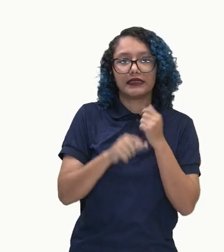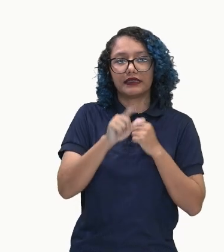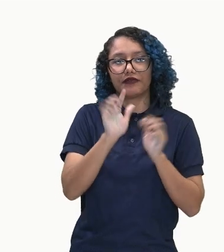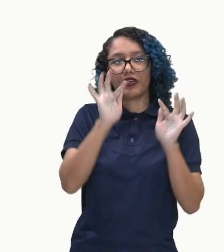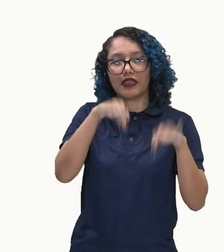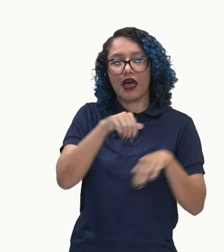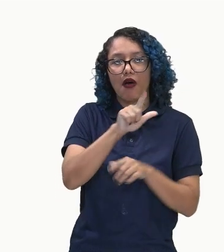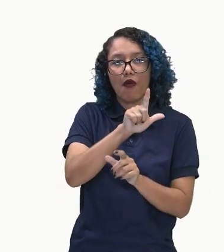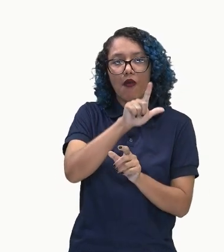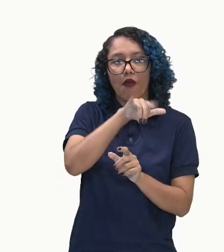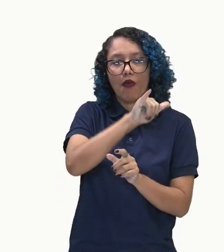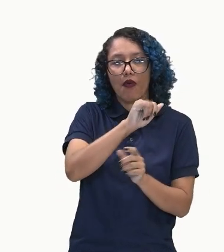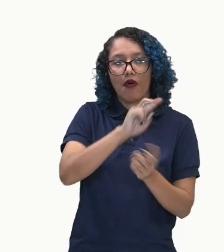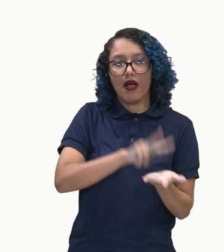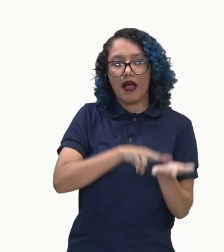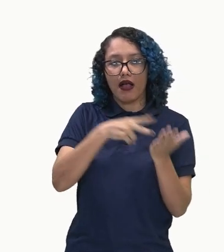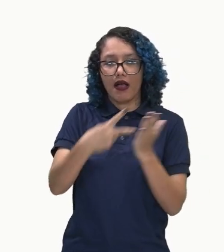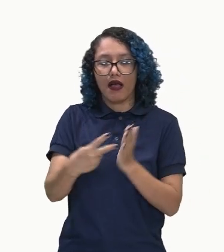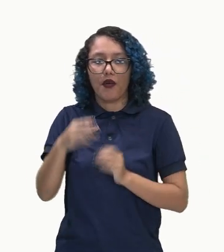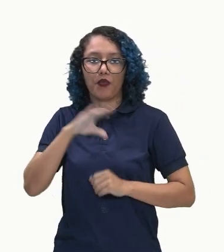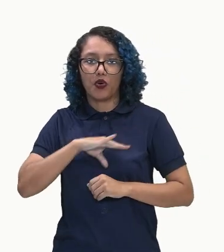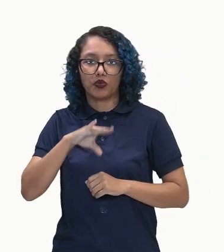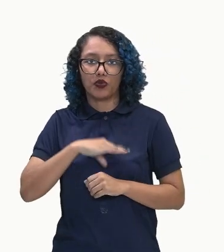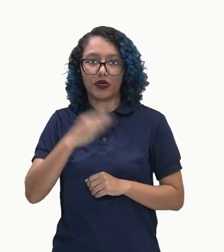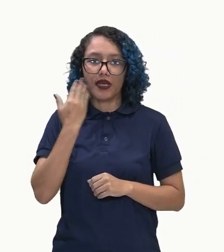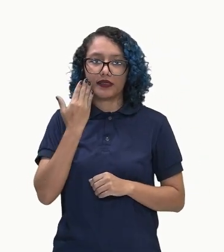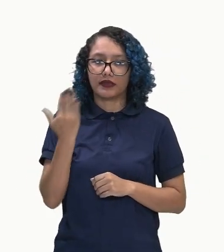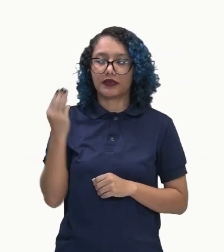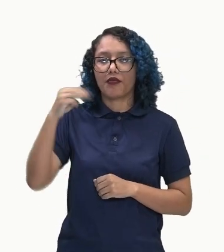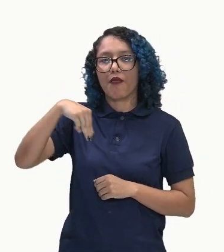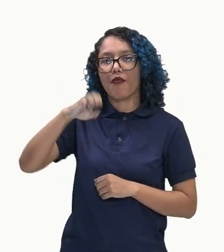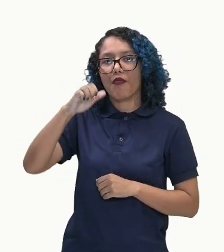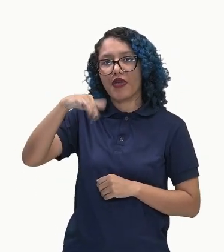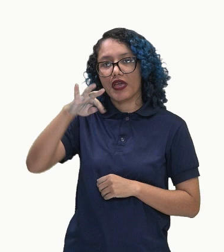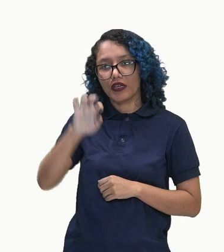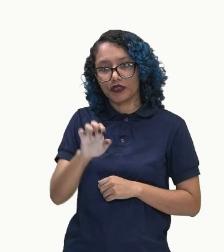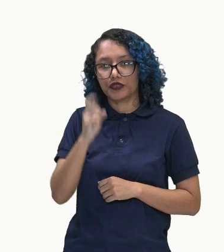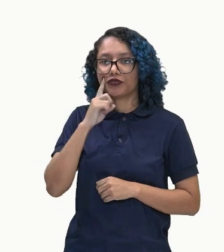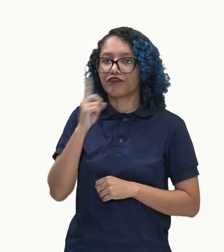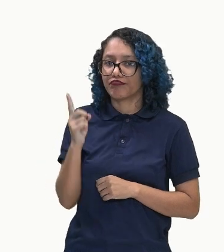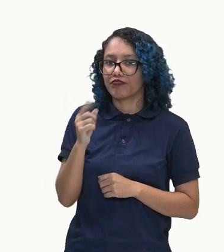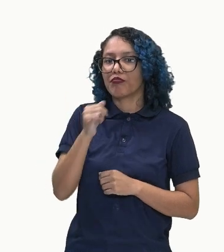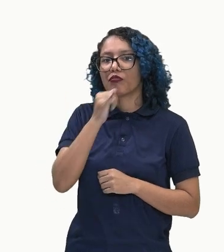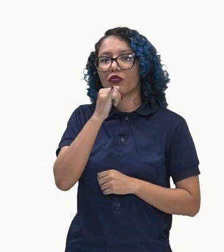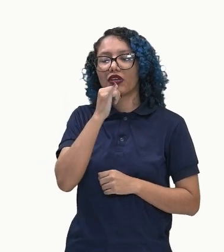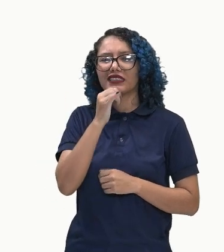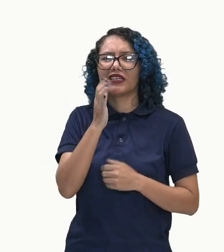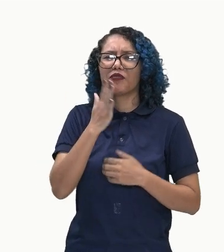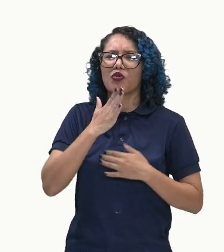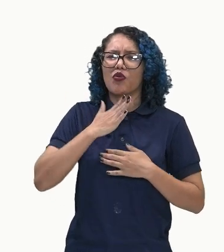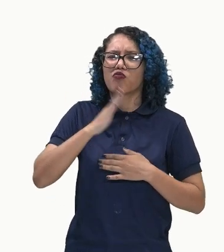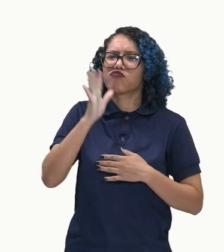de vagarosamente, lentamente, rapidamente, que a sua palavra